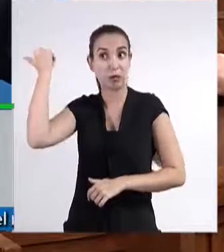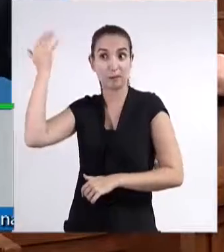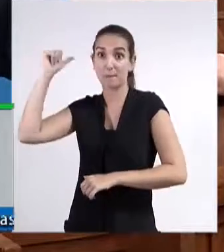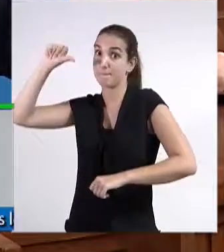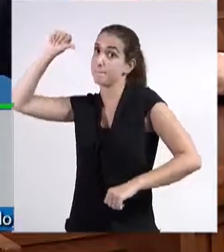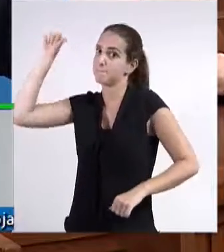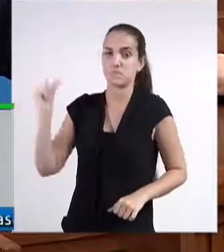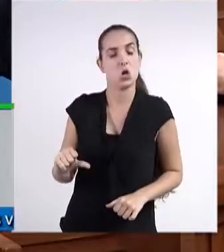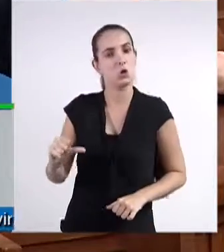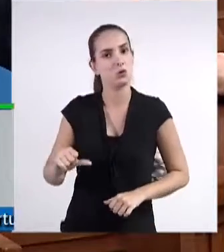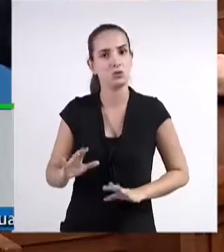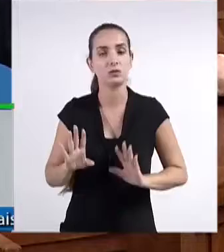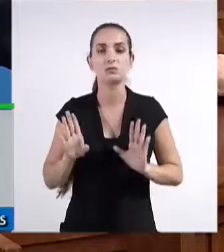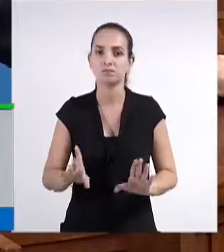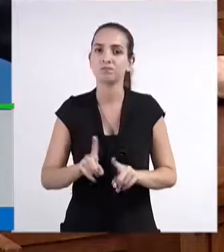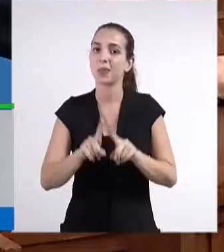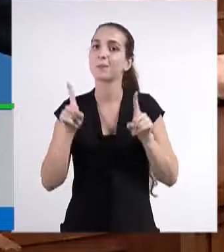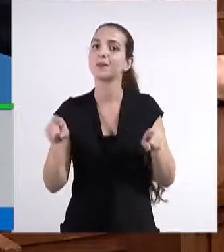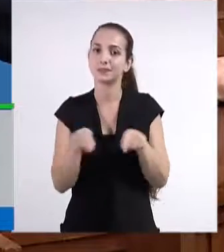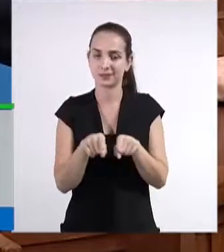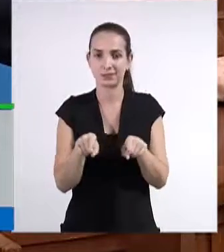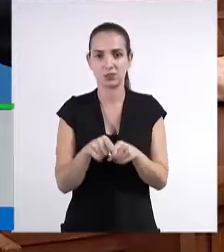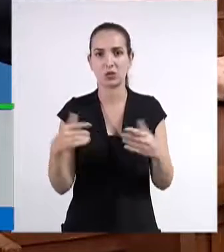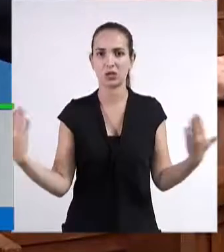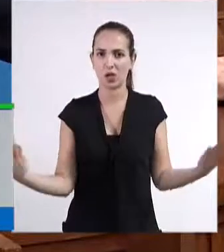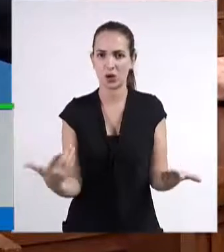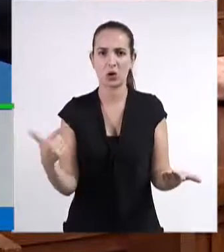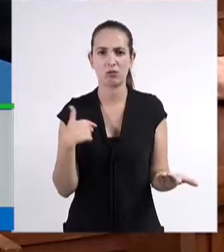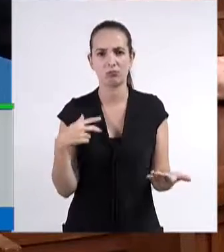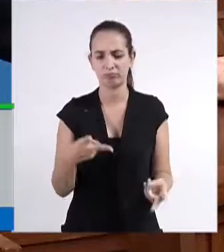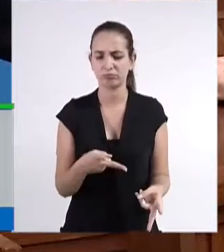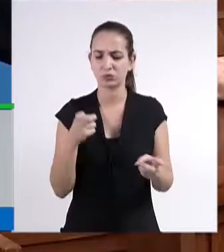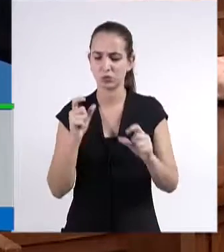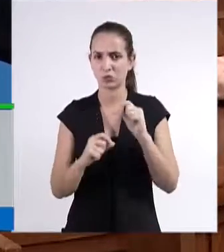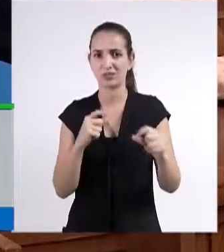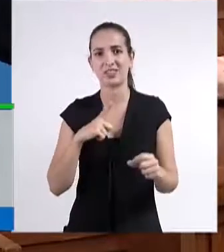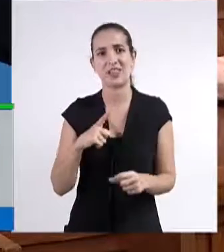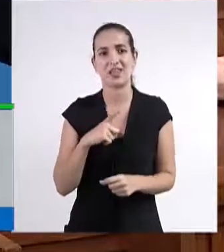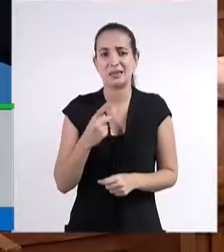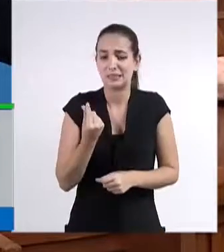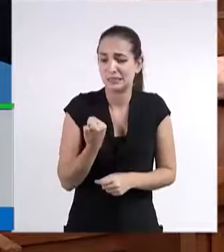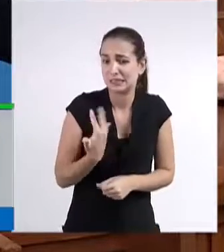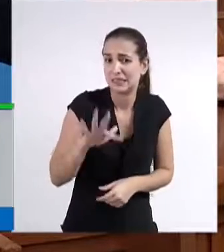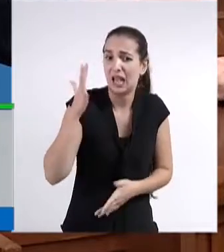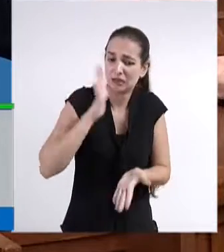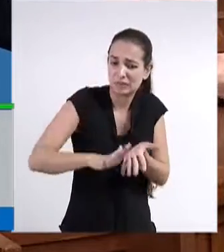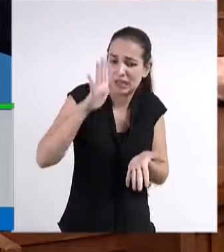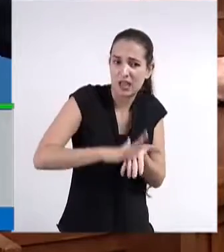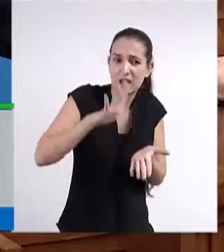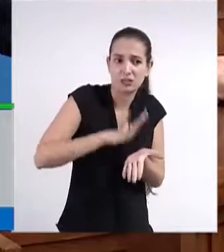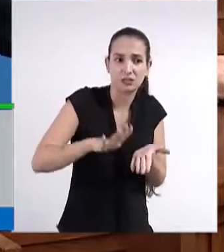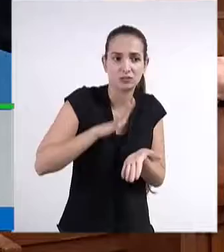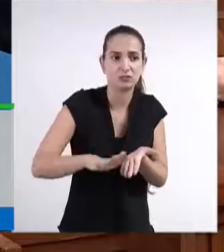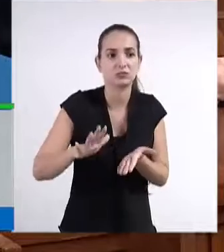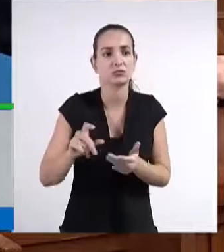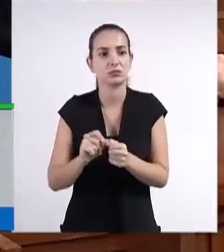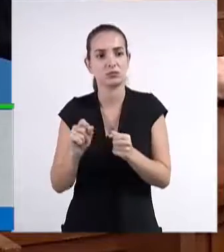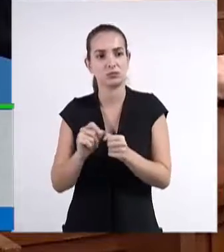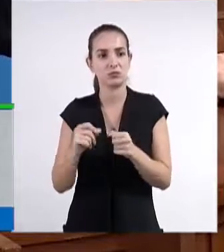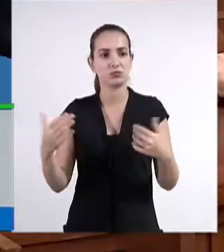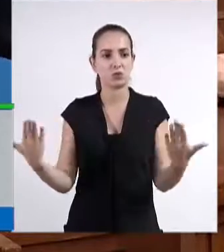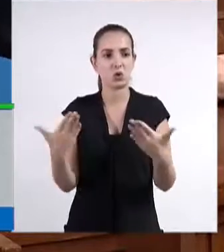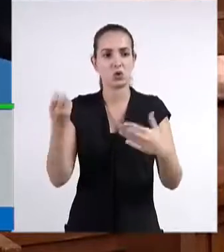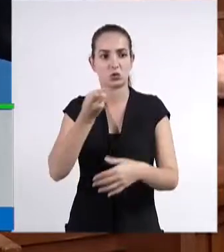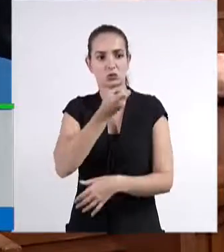muito piores. Mas também me chama a atenção os gastos que são executados aí,